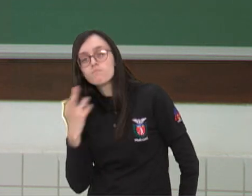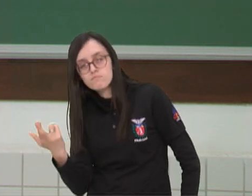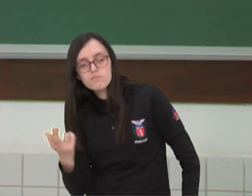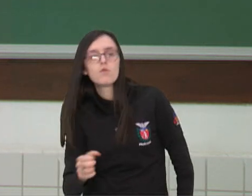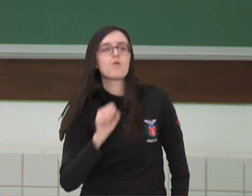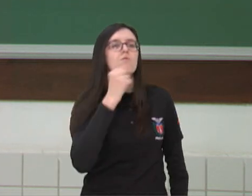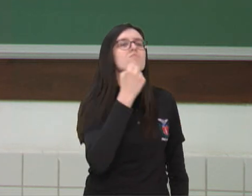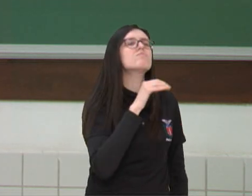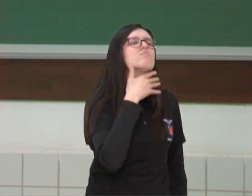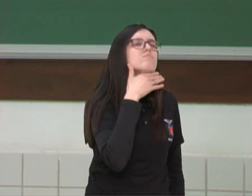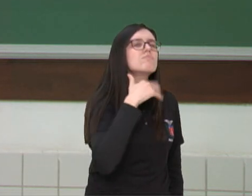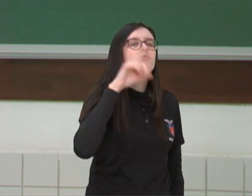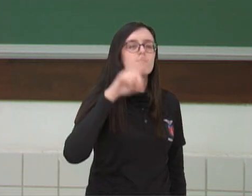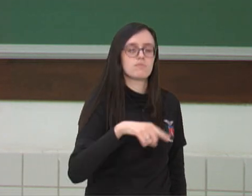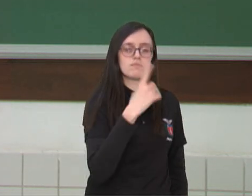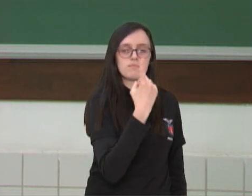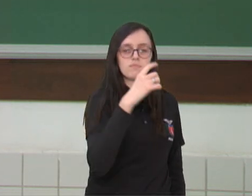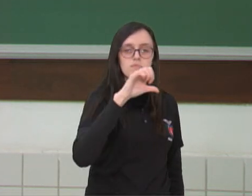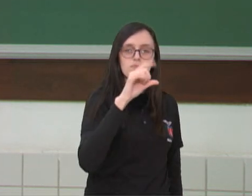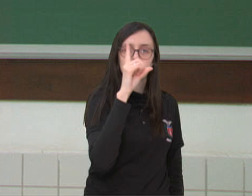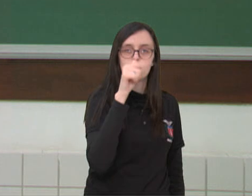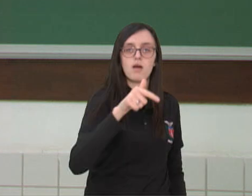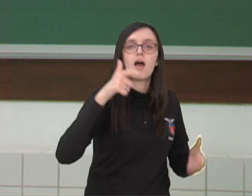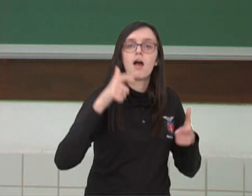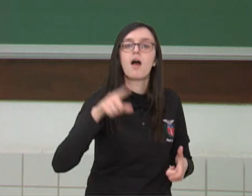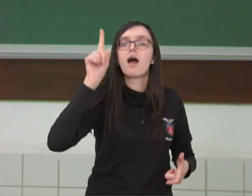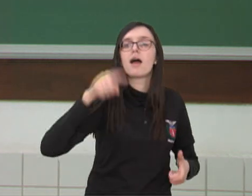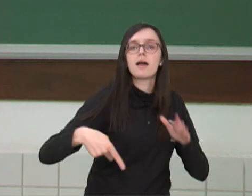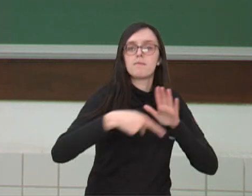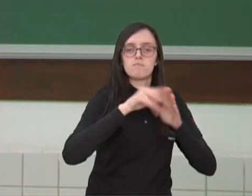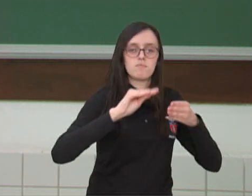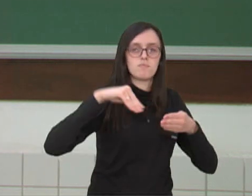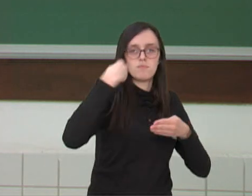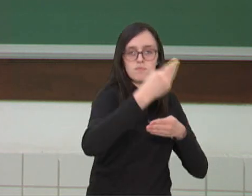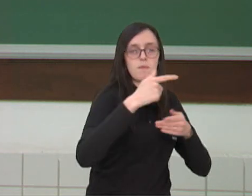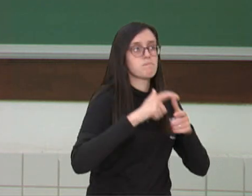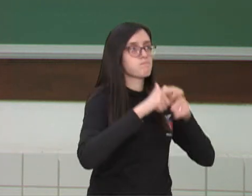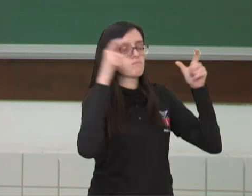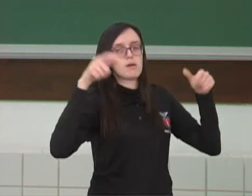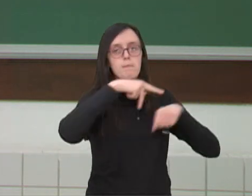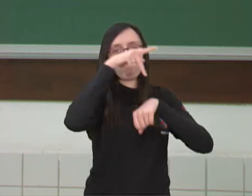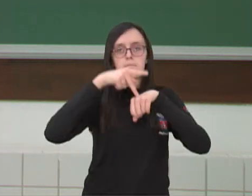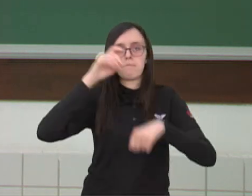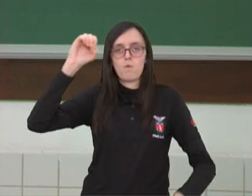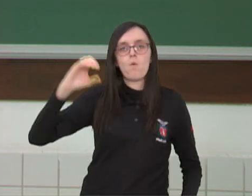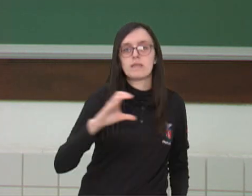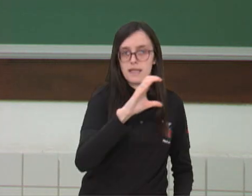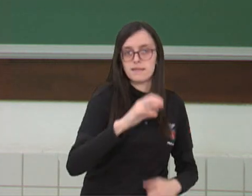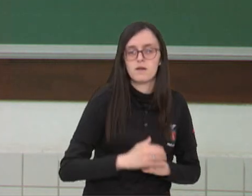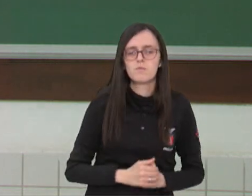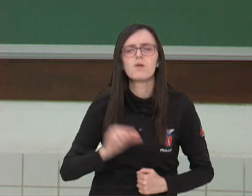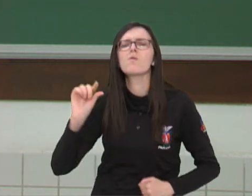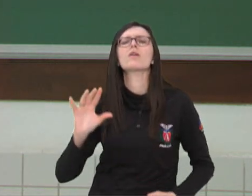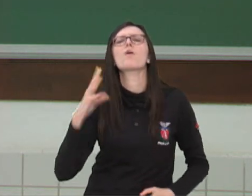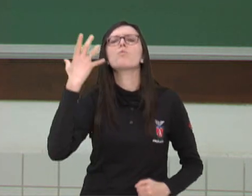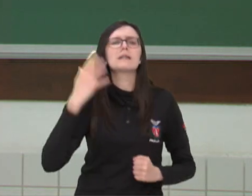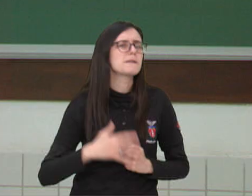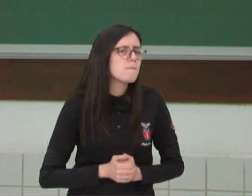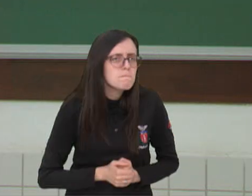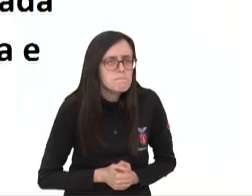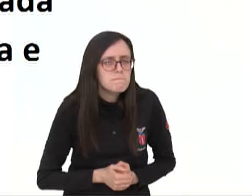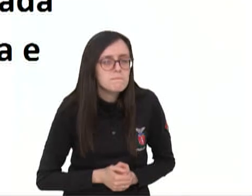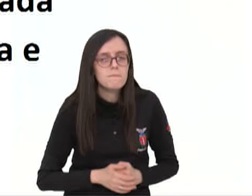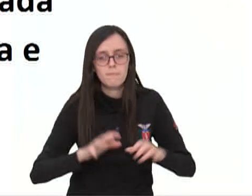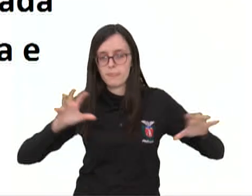8 de março de 1917 no calendário da maioria dos países ocidentais. O que aconteceu?